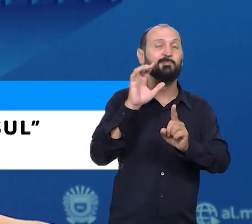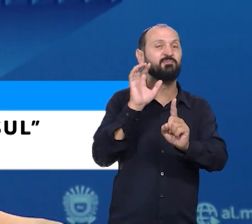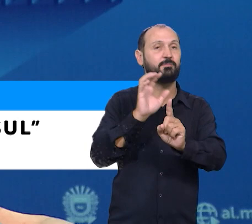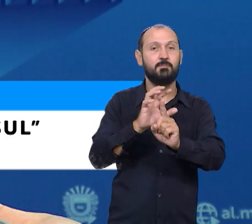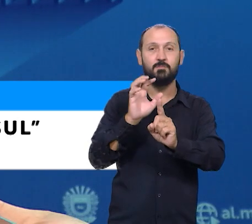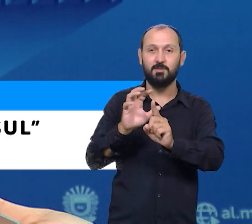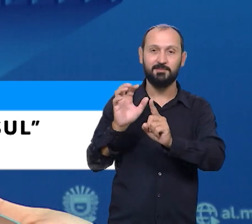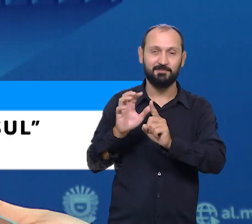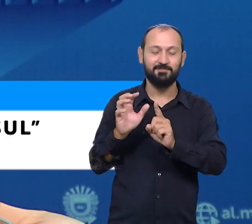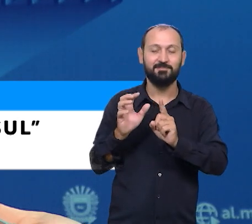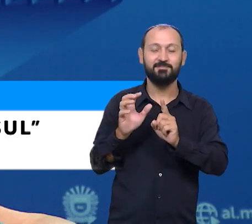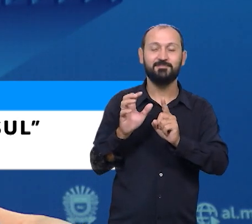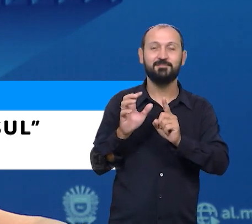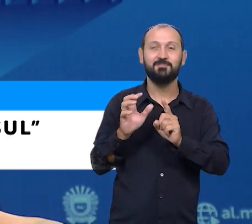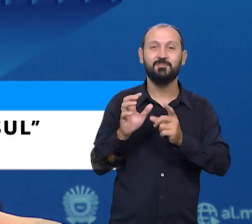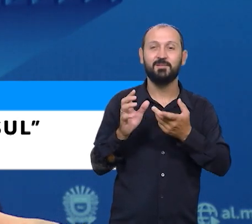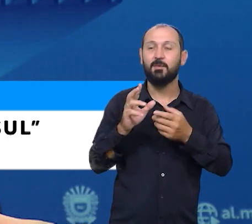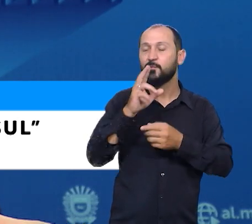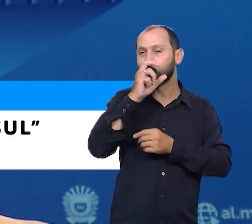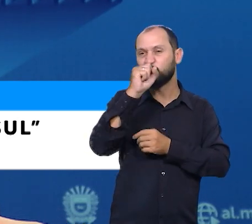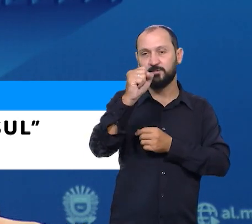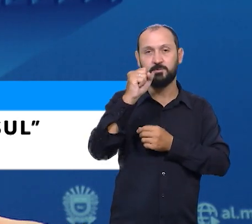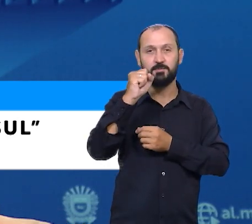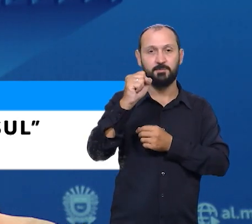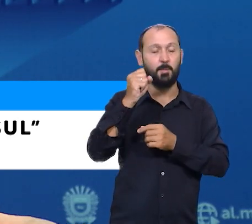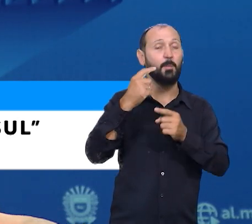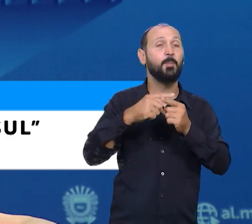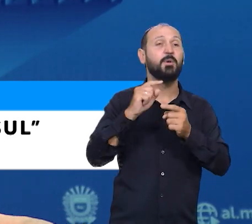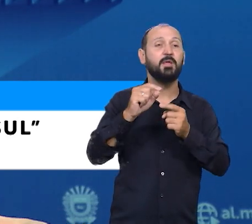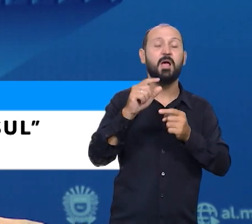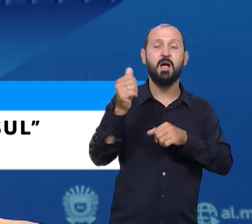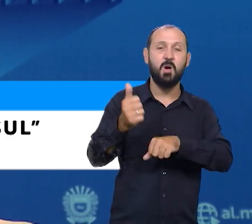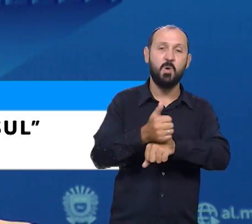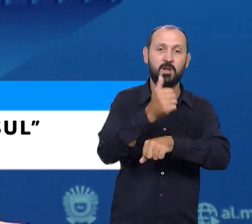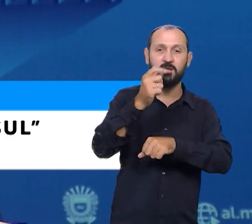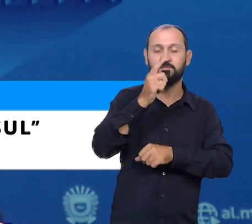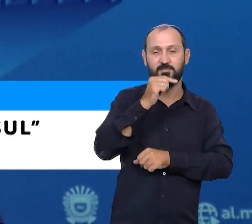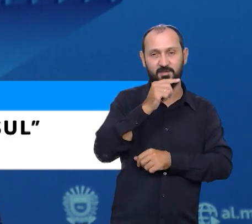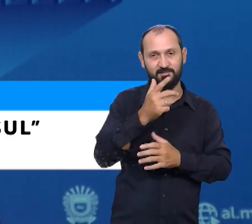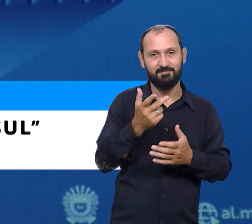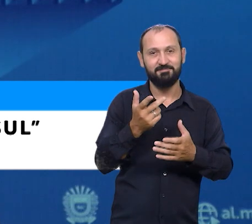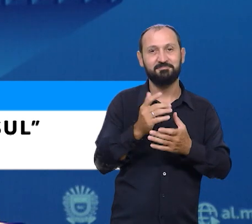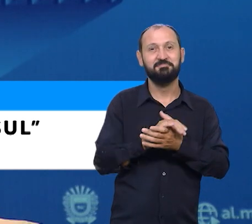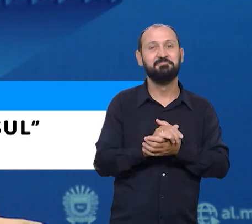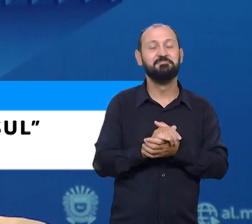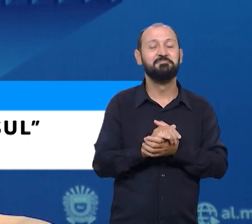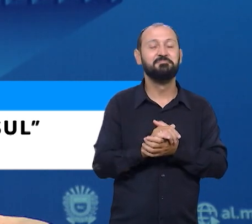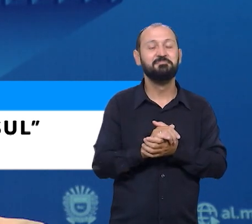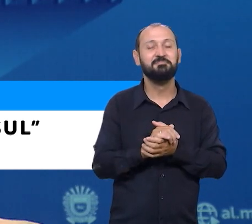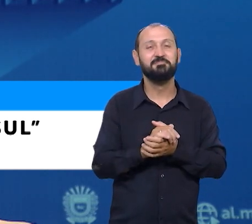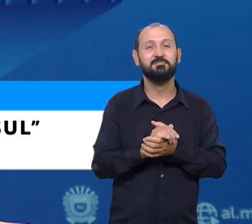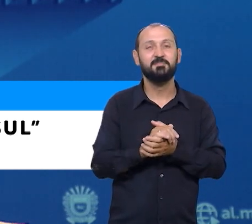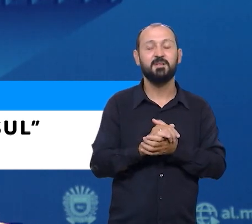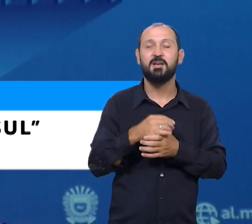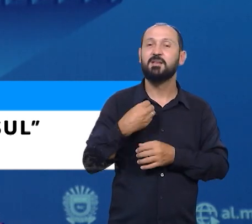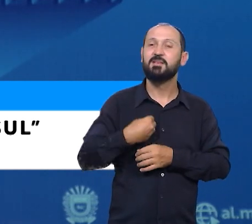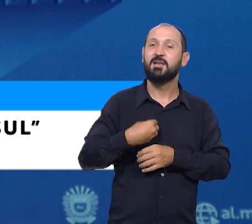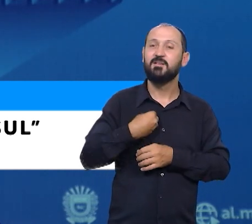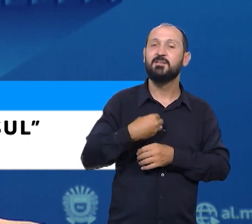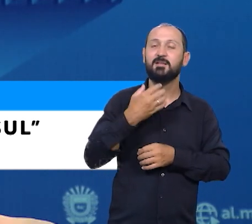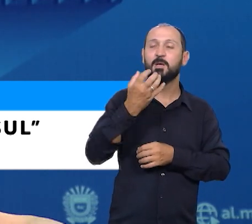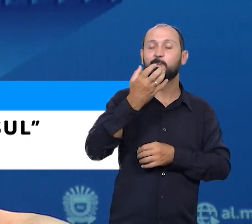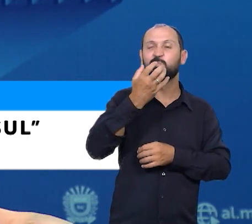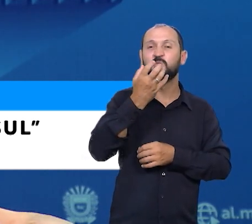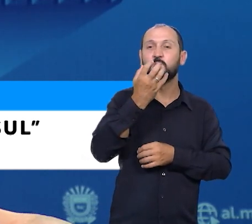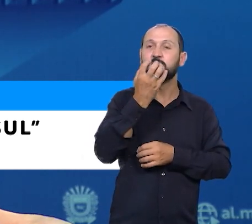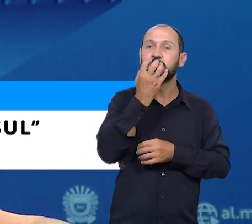córregos, e isso impacta, é um impacto muito forte, porque impacta a qualidade da água e a